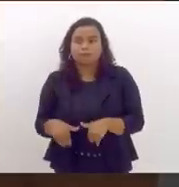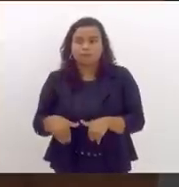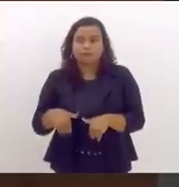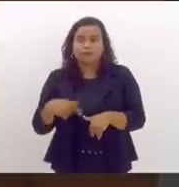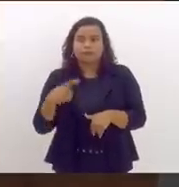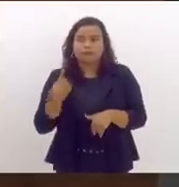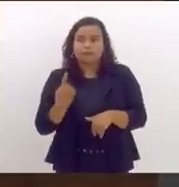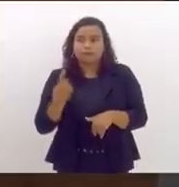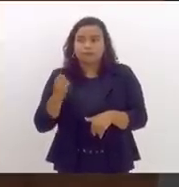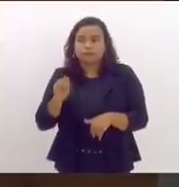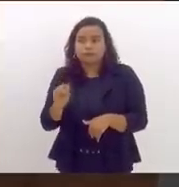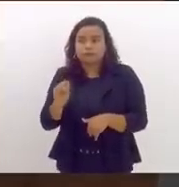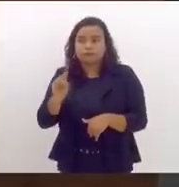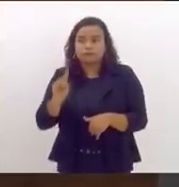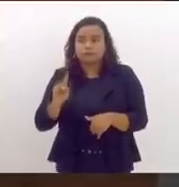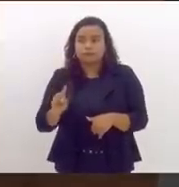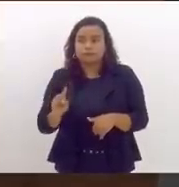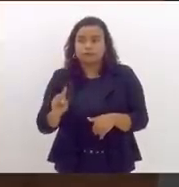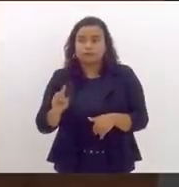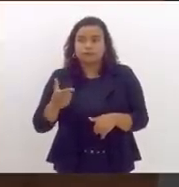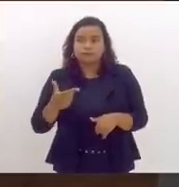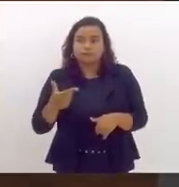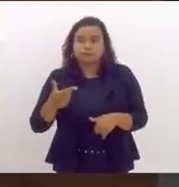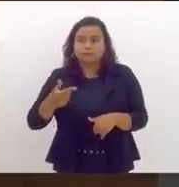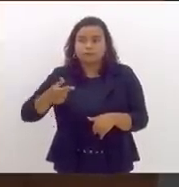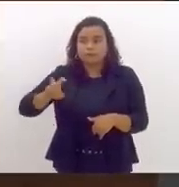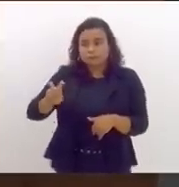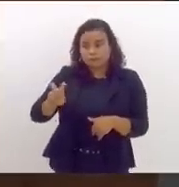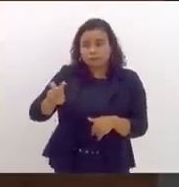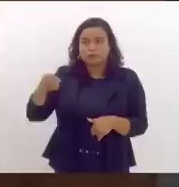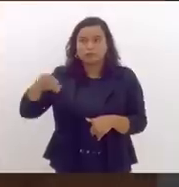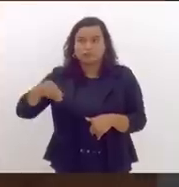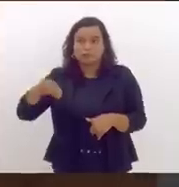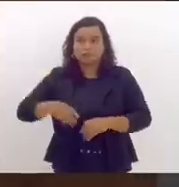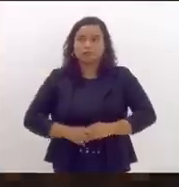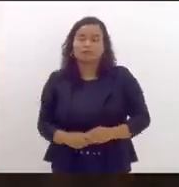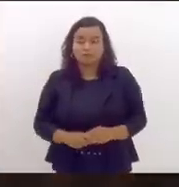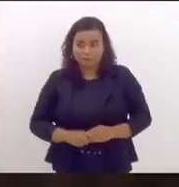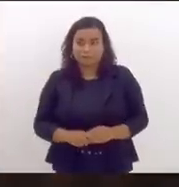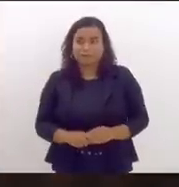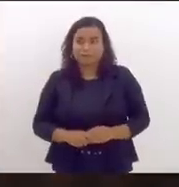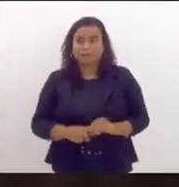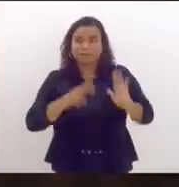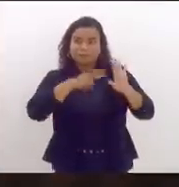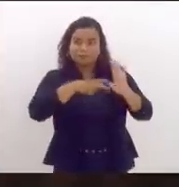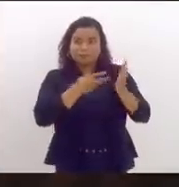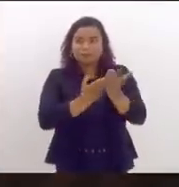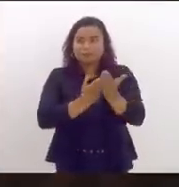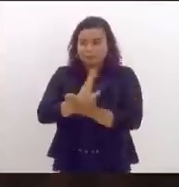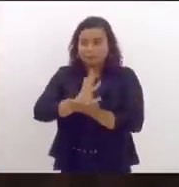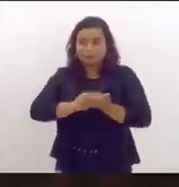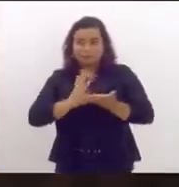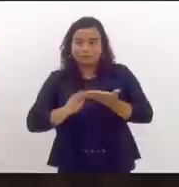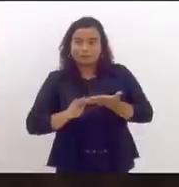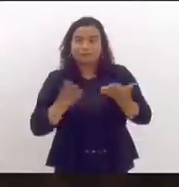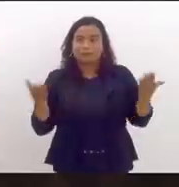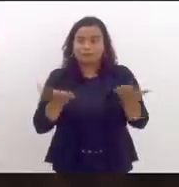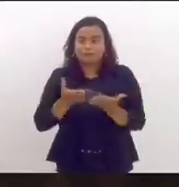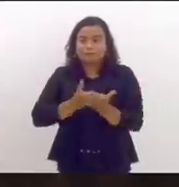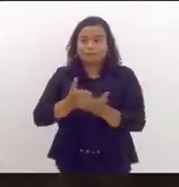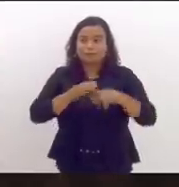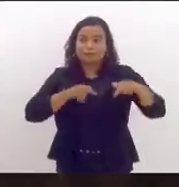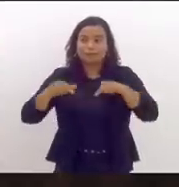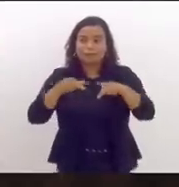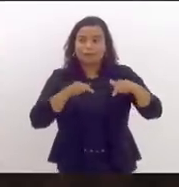encerrou-se às 18 horas e 25 minutos líder e aprovada a ata passa